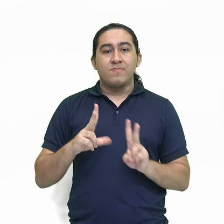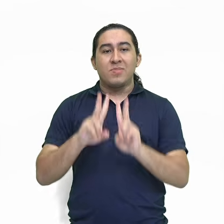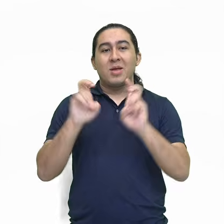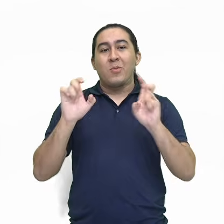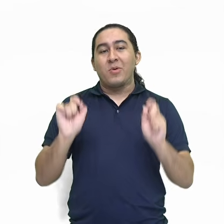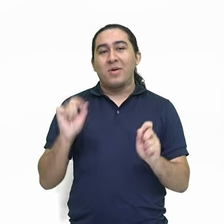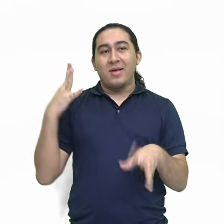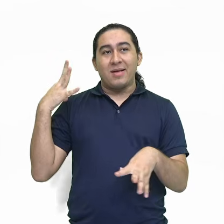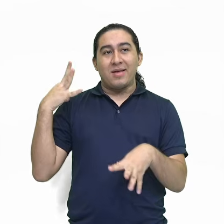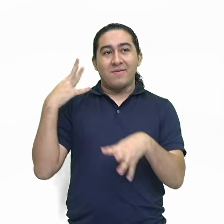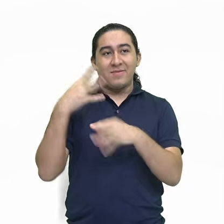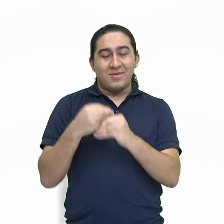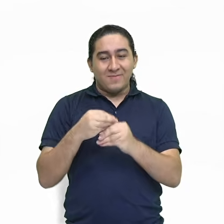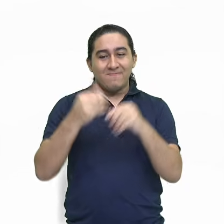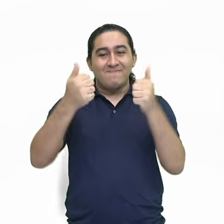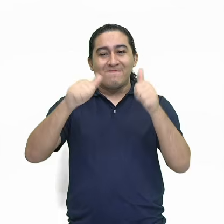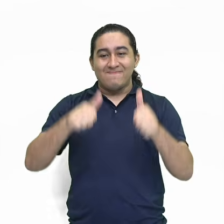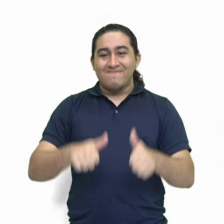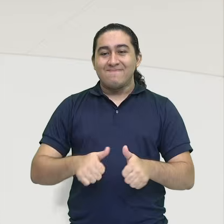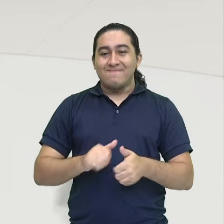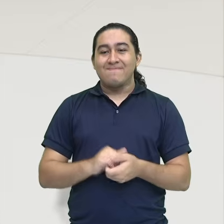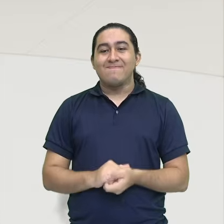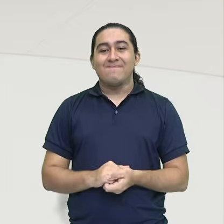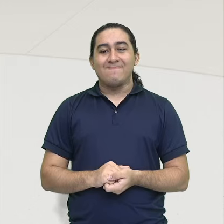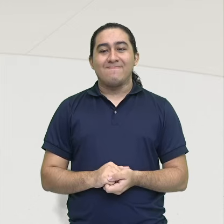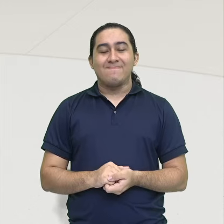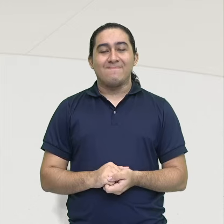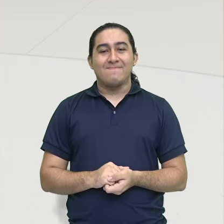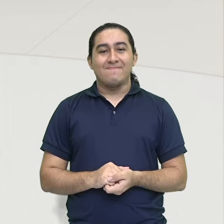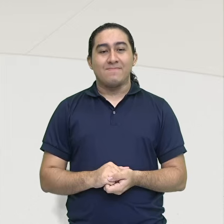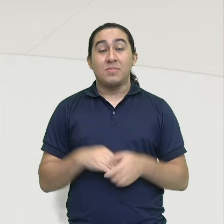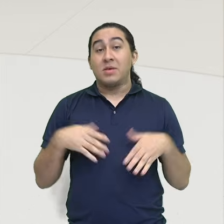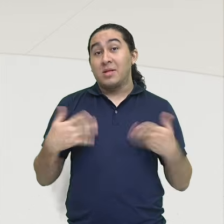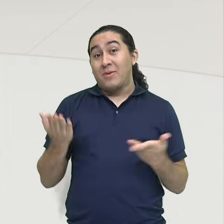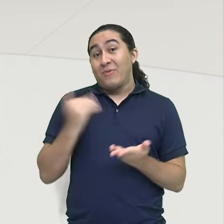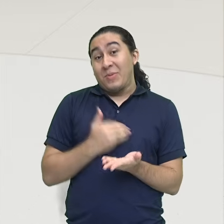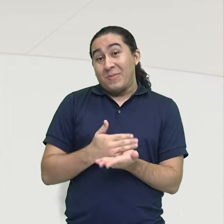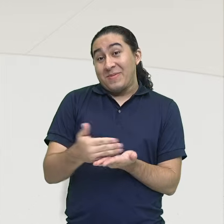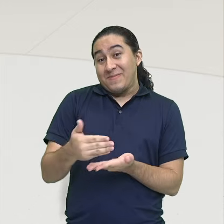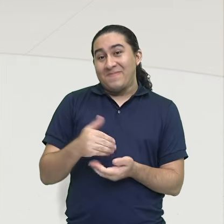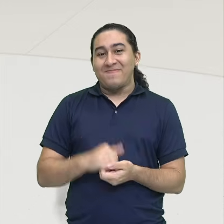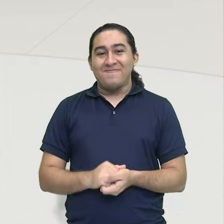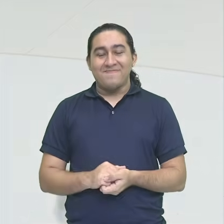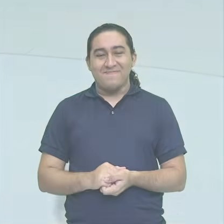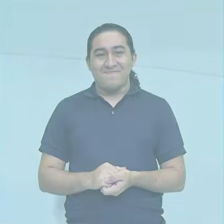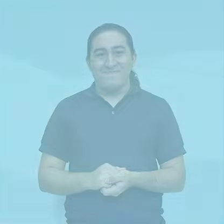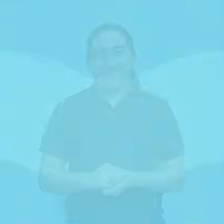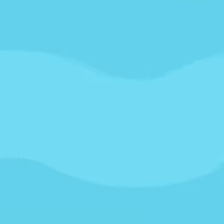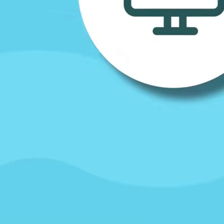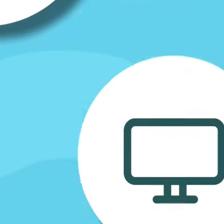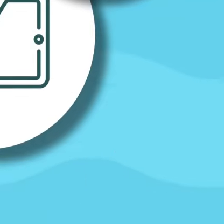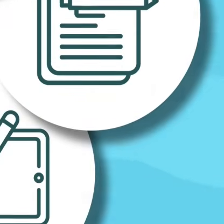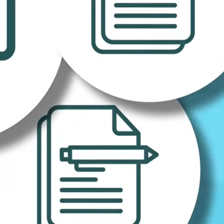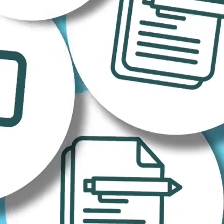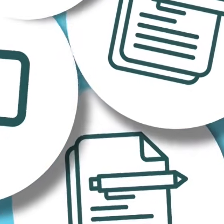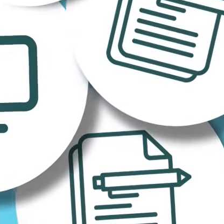a revisão e avaliação. Então, vamos começar.